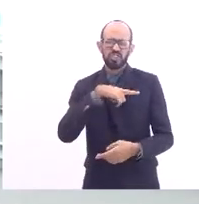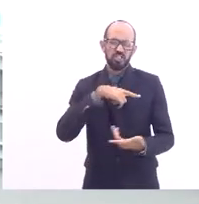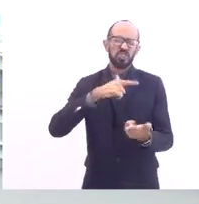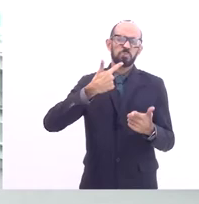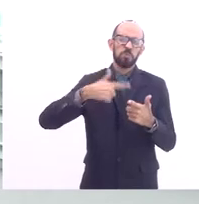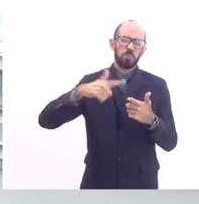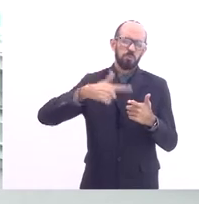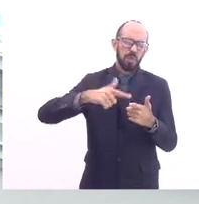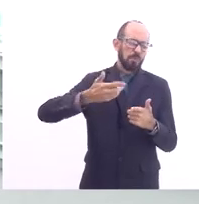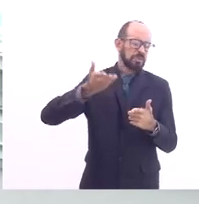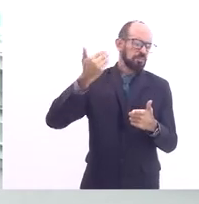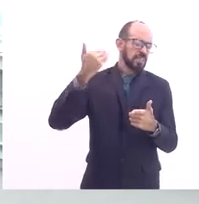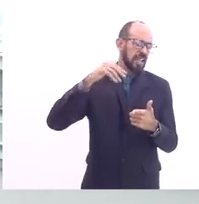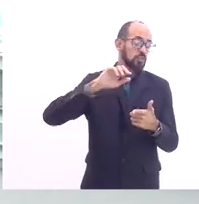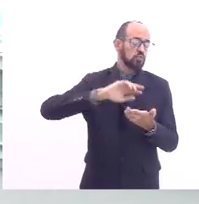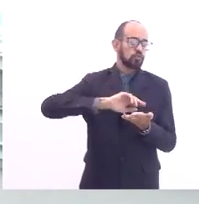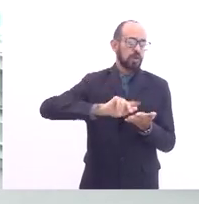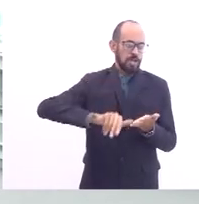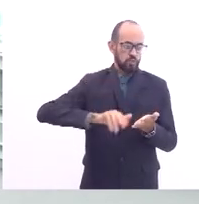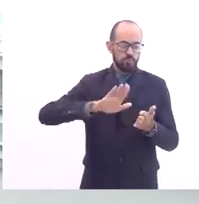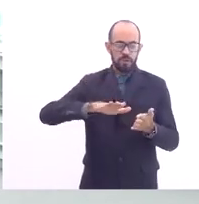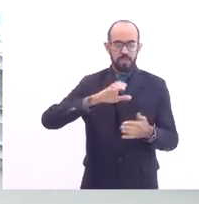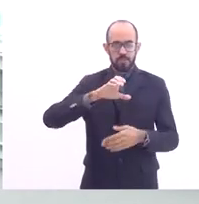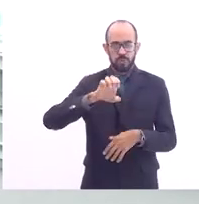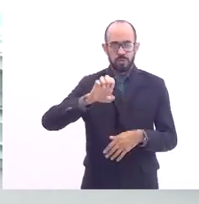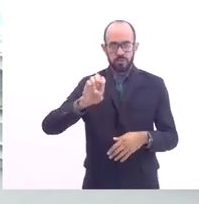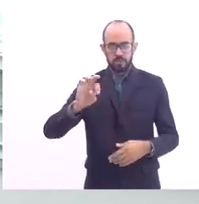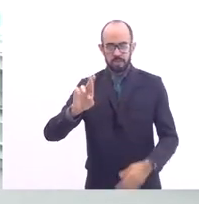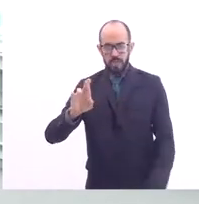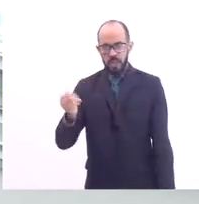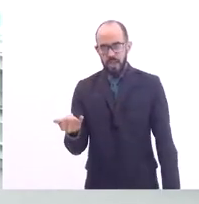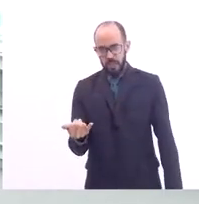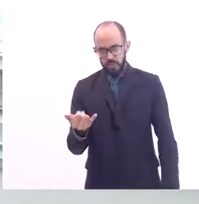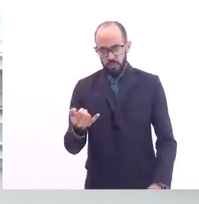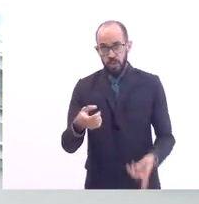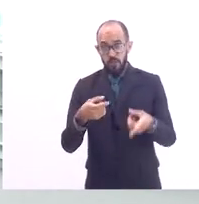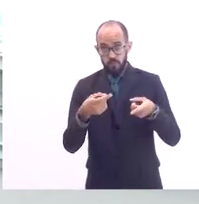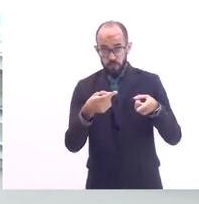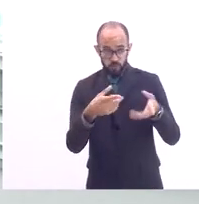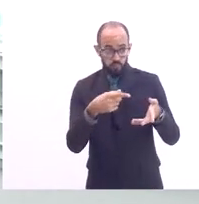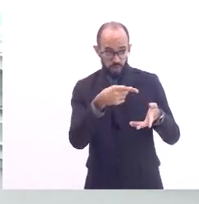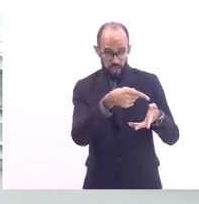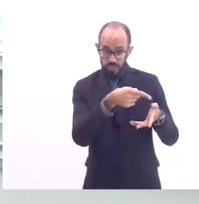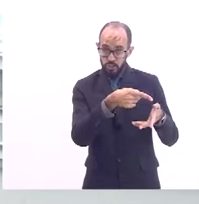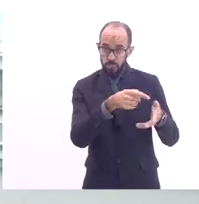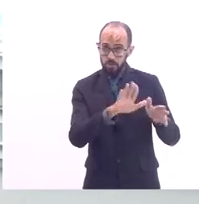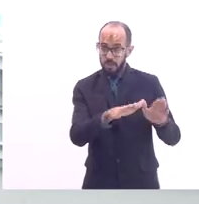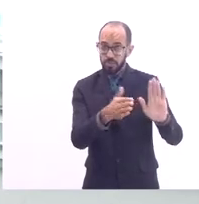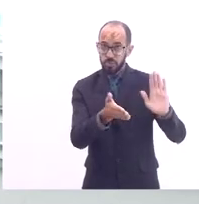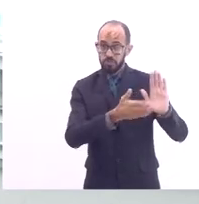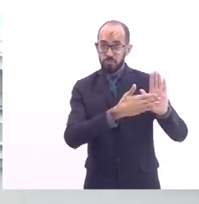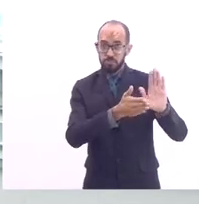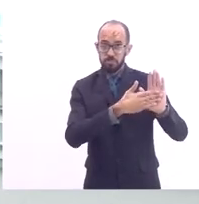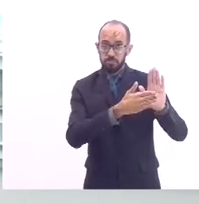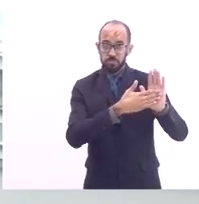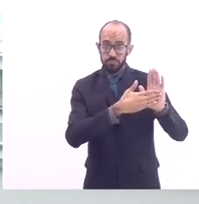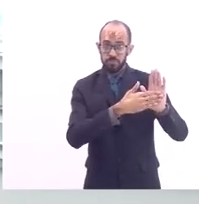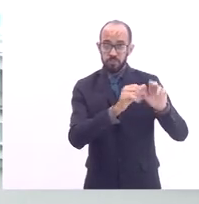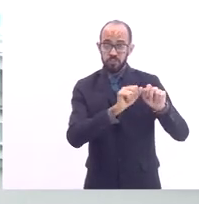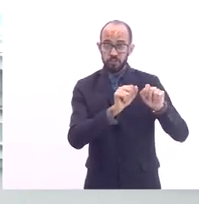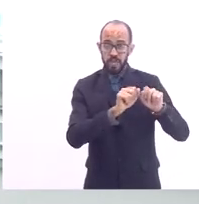colocados pela Serge, mas a Serge ela é vendida. Pasmem, sequer compromissos de fazer eletrificação rural